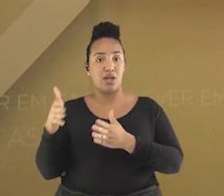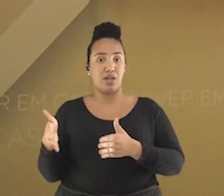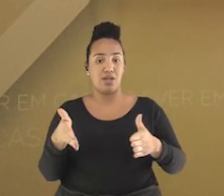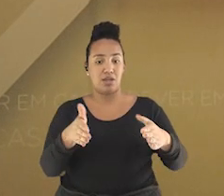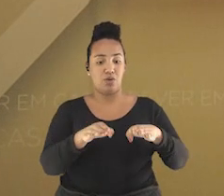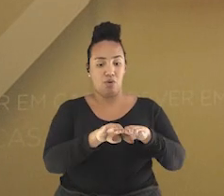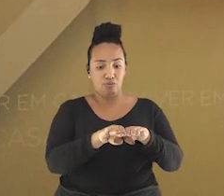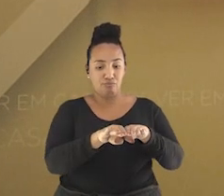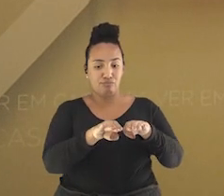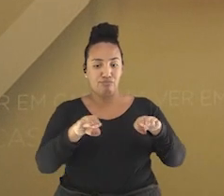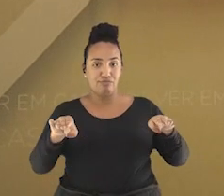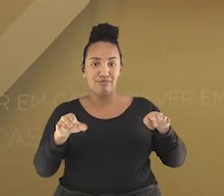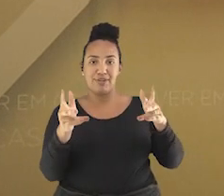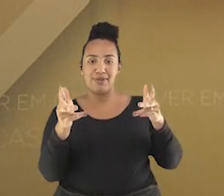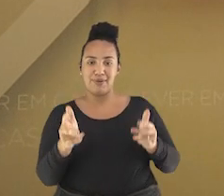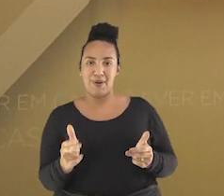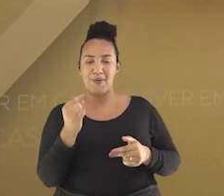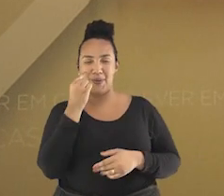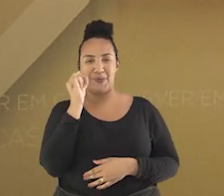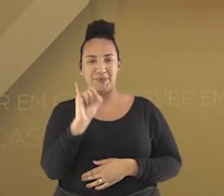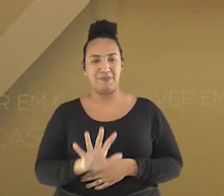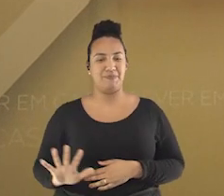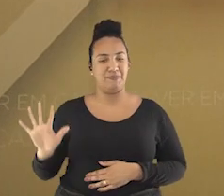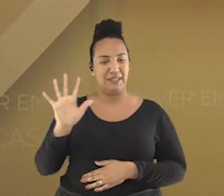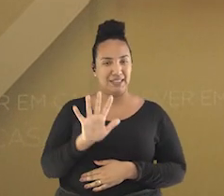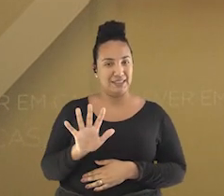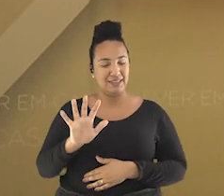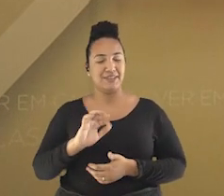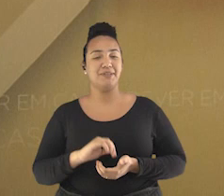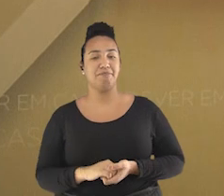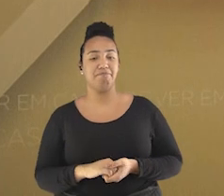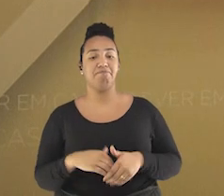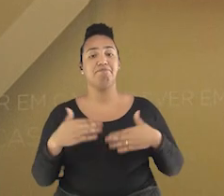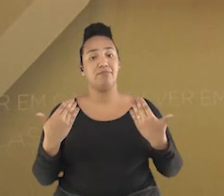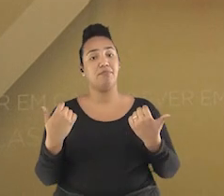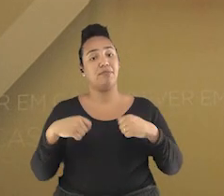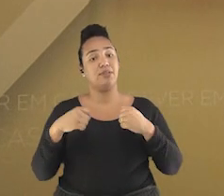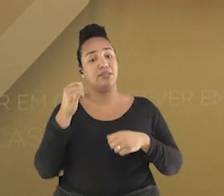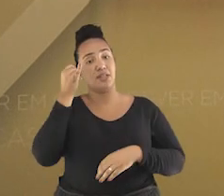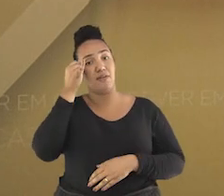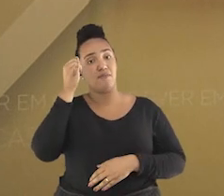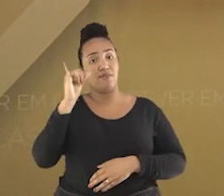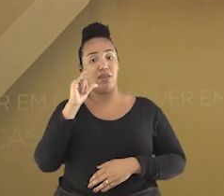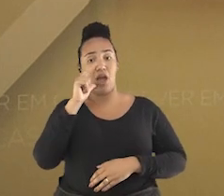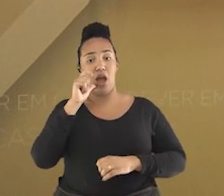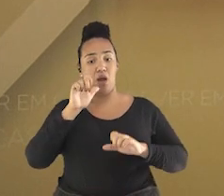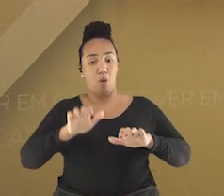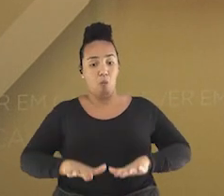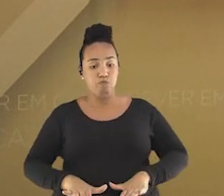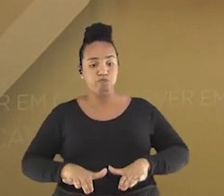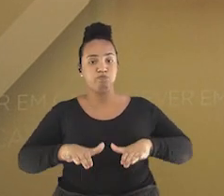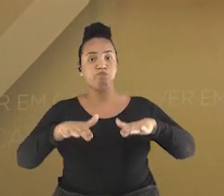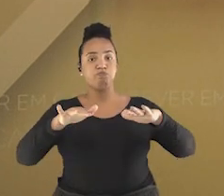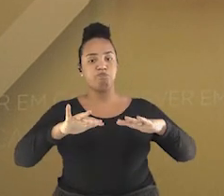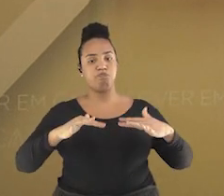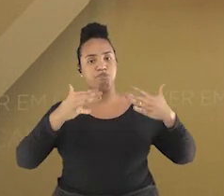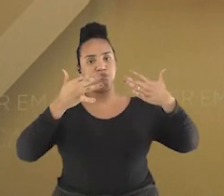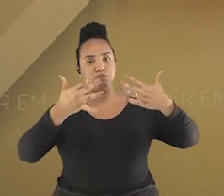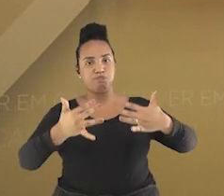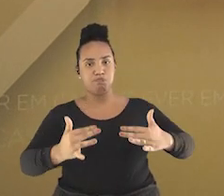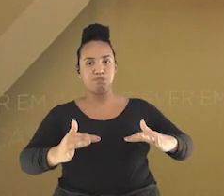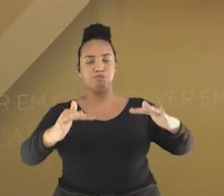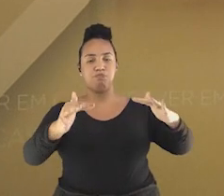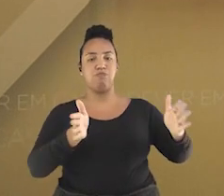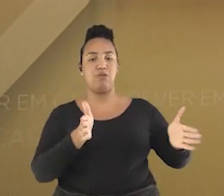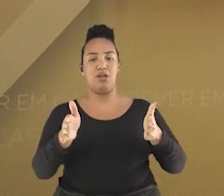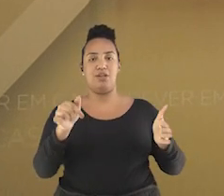acima do nível do rio, como nós podemos ver aqui na imagem. E precisam evitar que sejam invadidos pelas